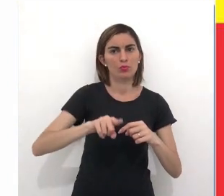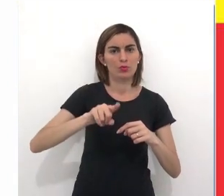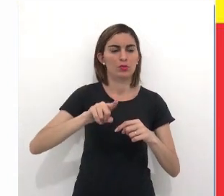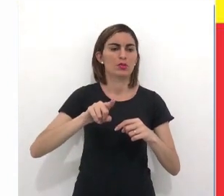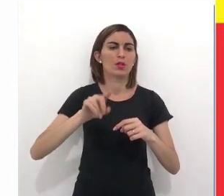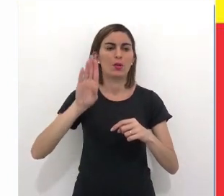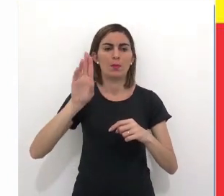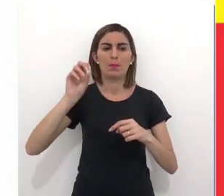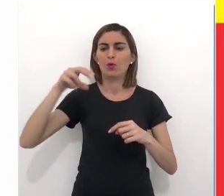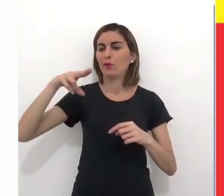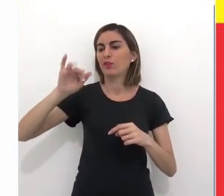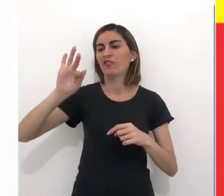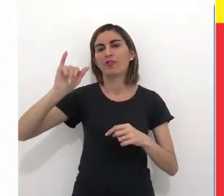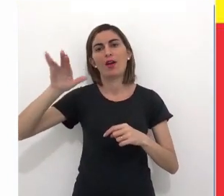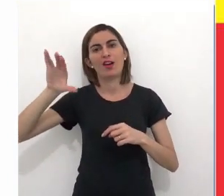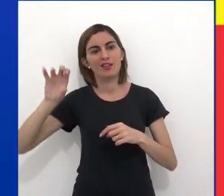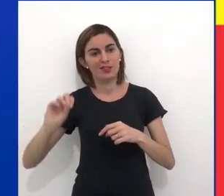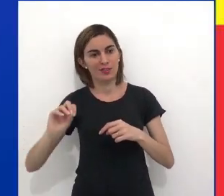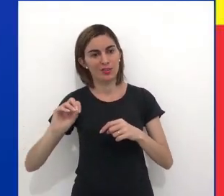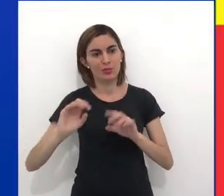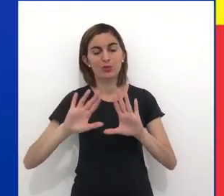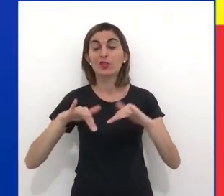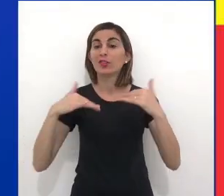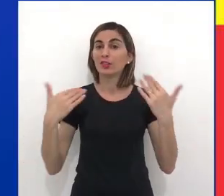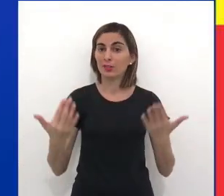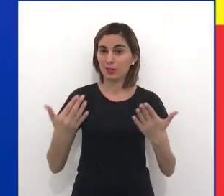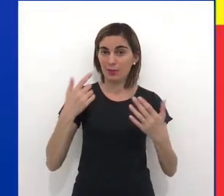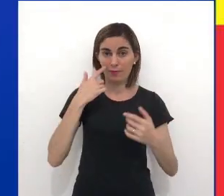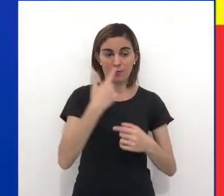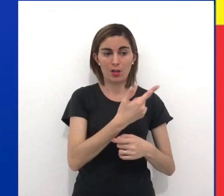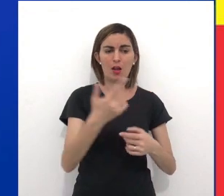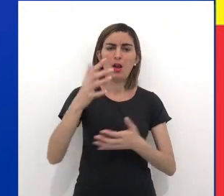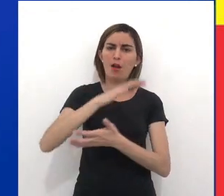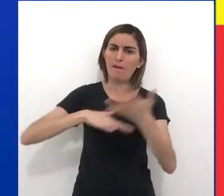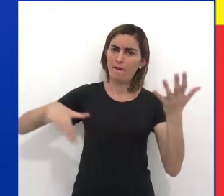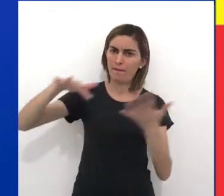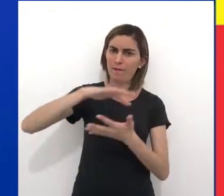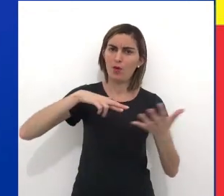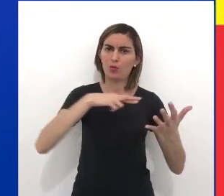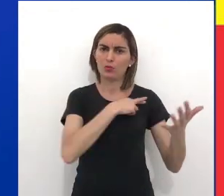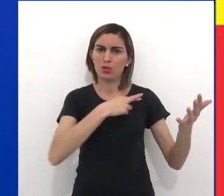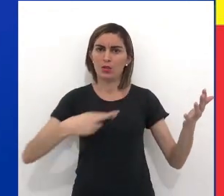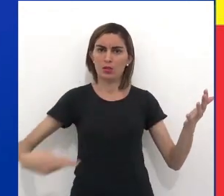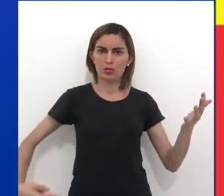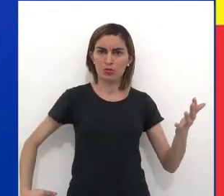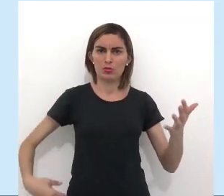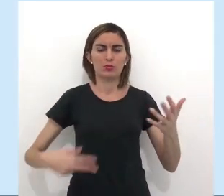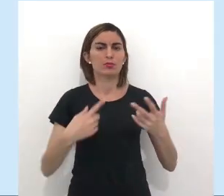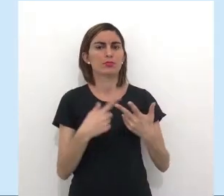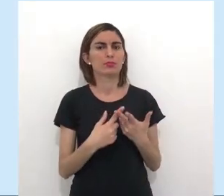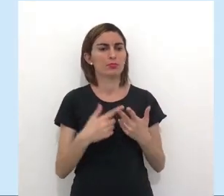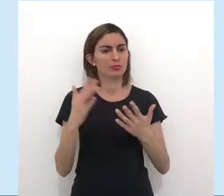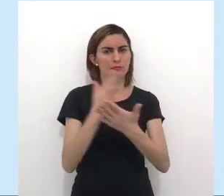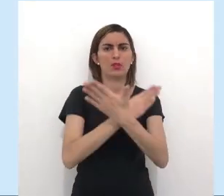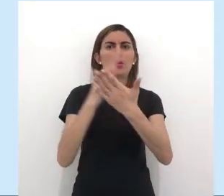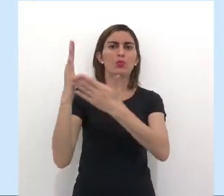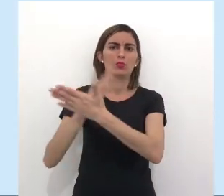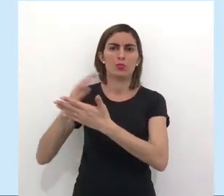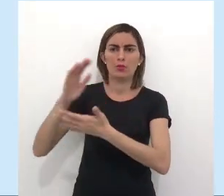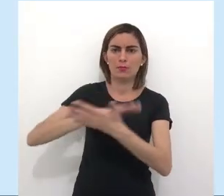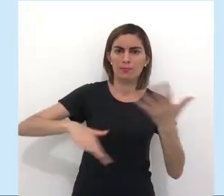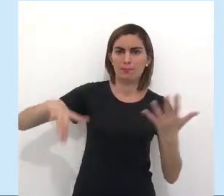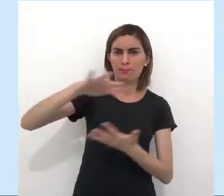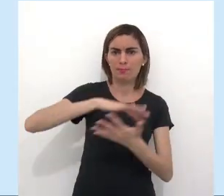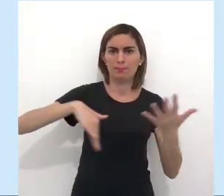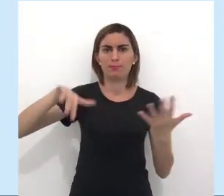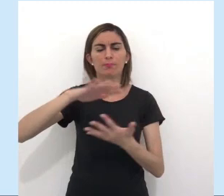José Bonifácio. Então, vamos ter as revoltas regenciais. Então, algumas revoltas